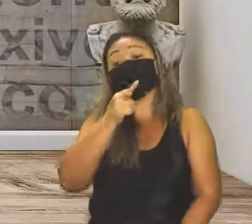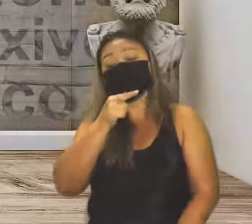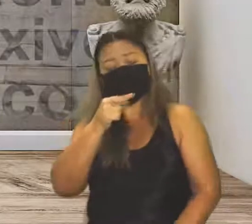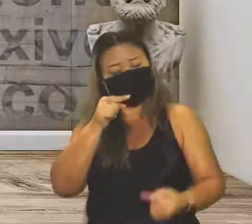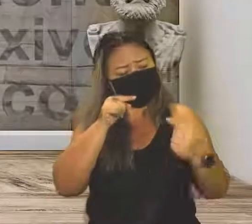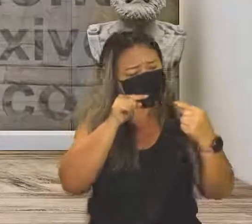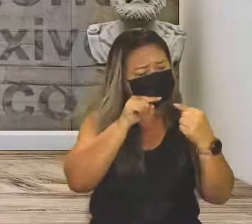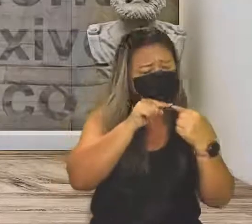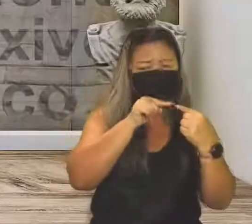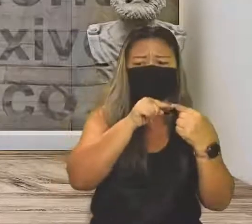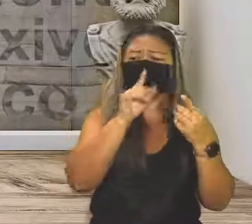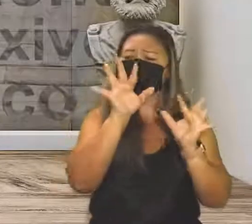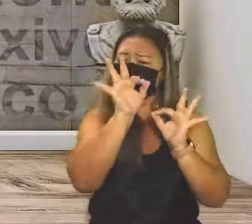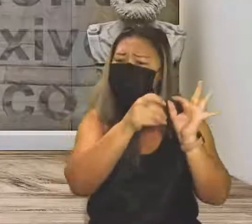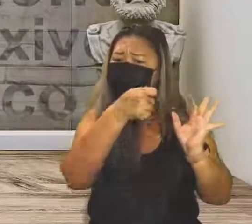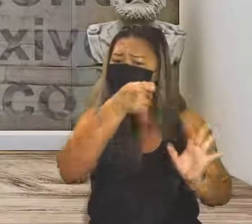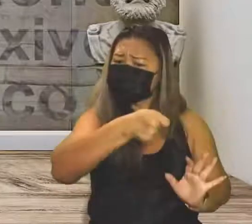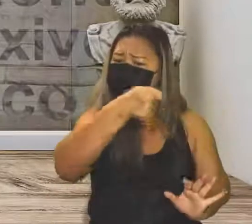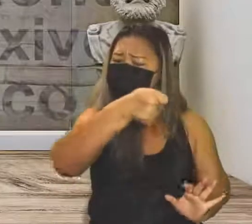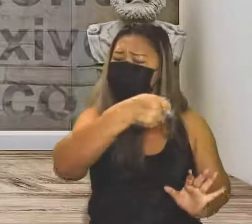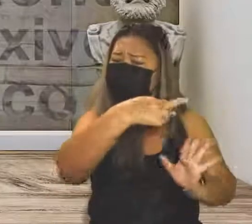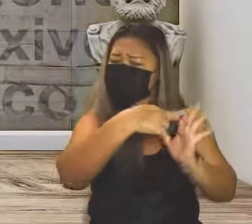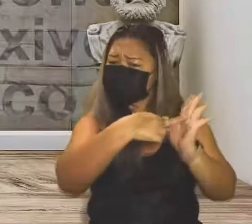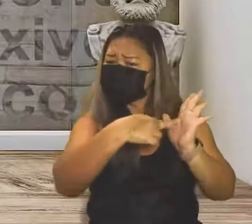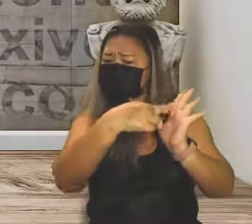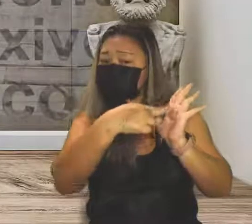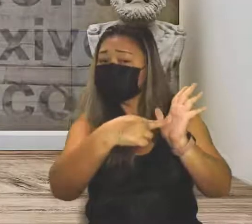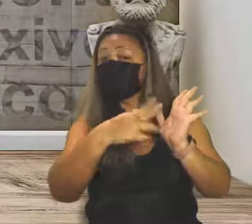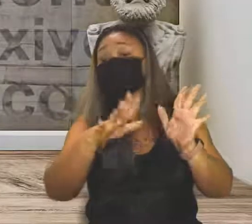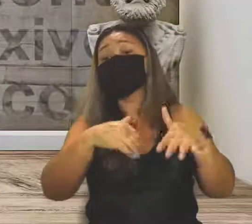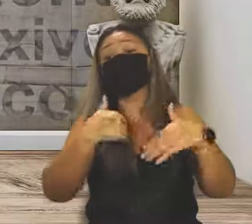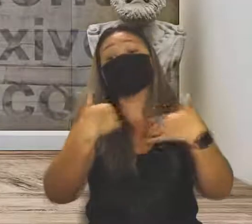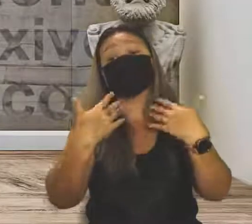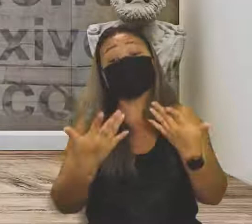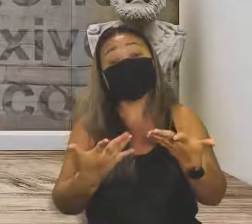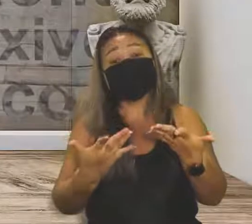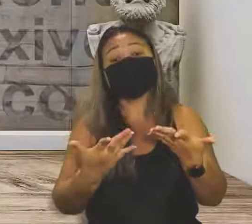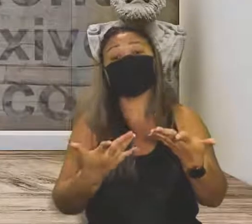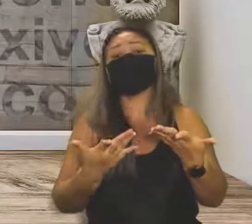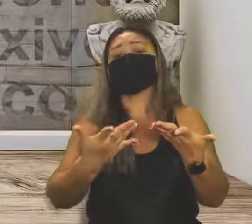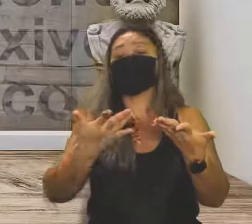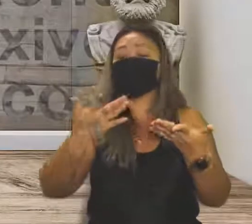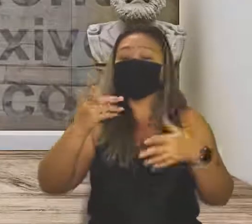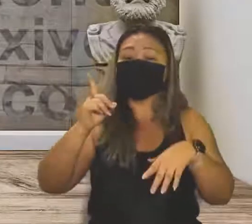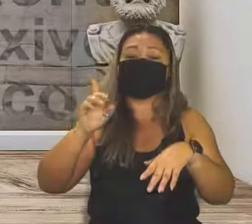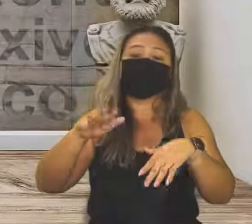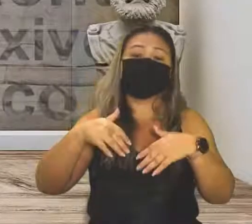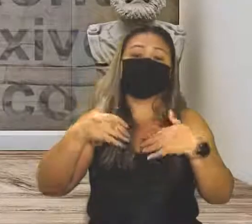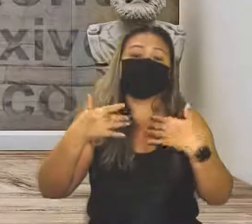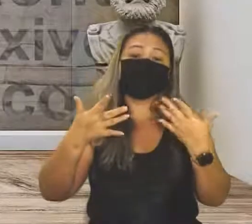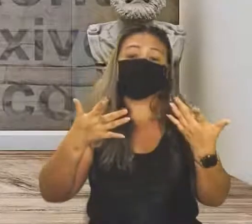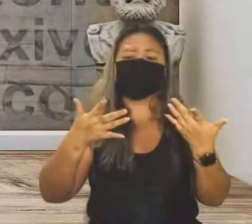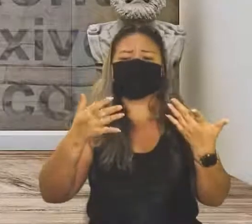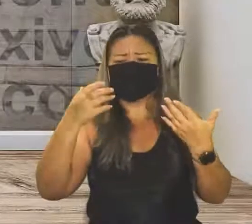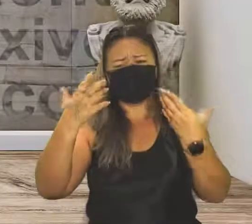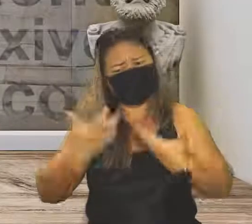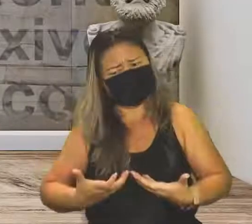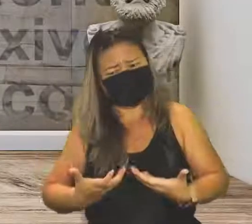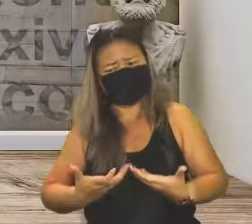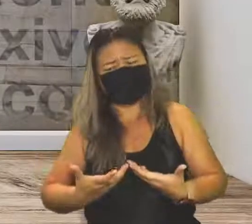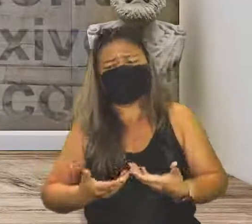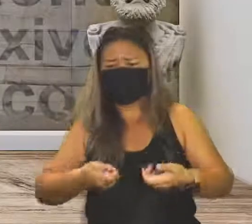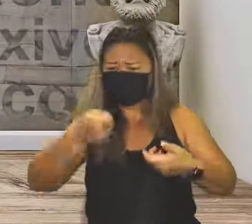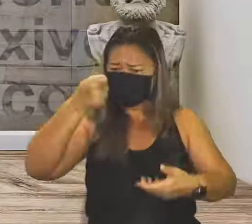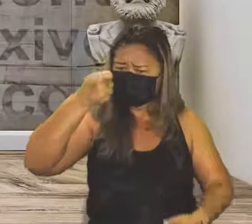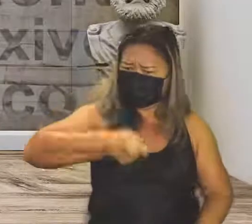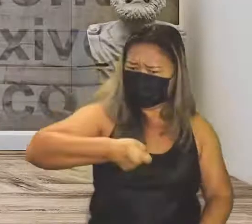metódicas, pessoas metódicas, sistemáticas. Claro que não vamos nos tornar uma pessoa sistemática de maneira chata, né? No